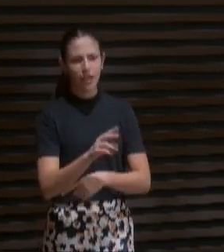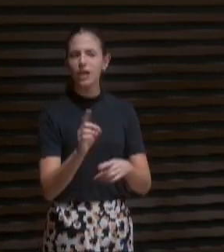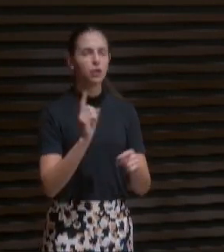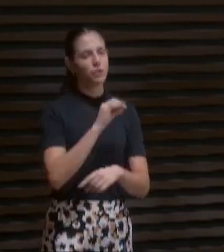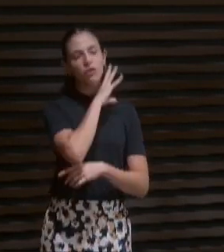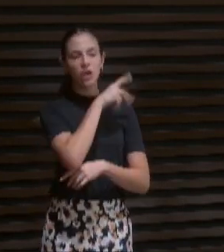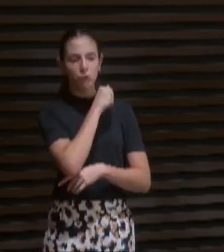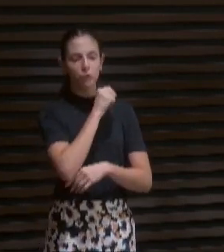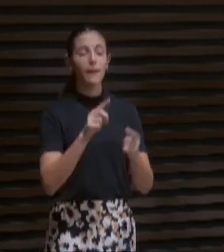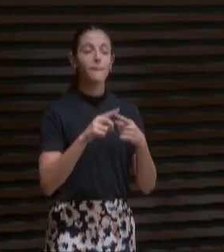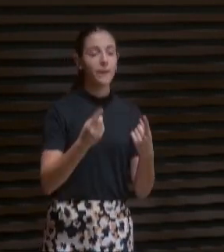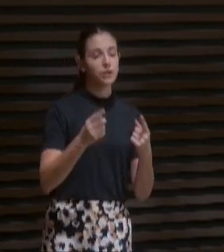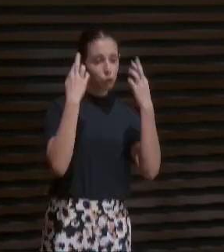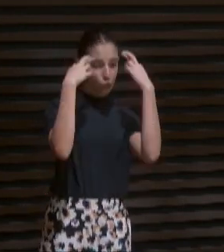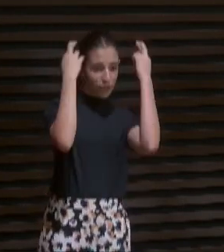Esquisito.